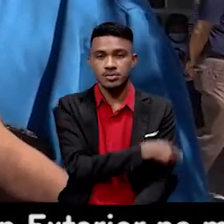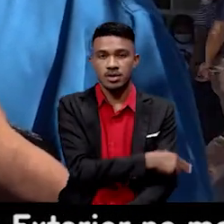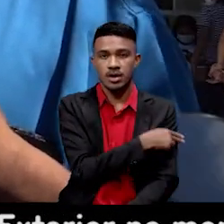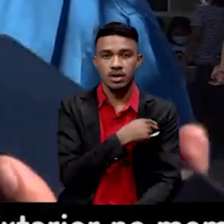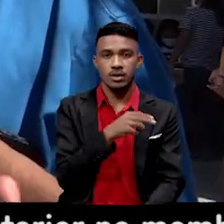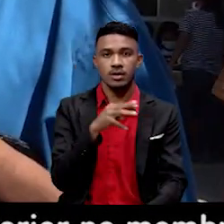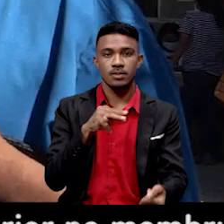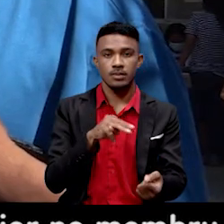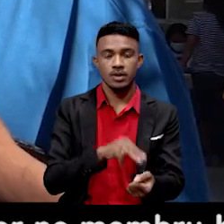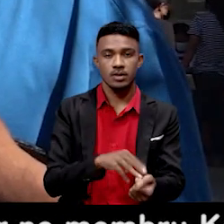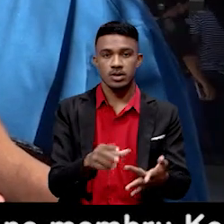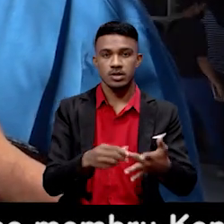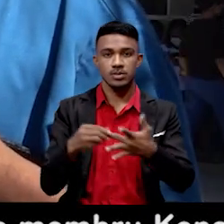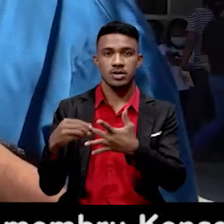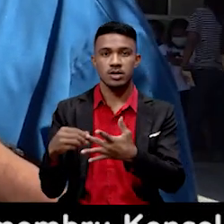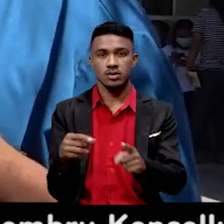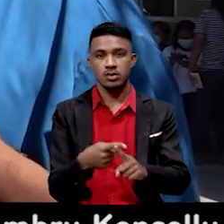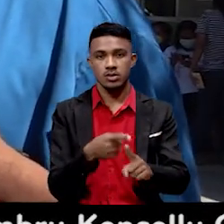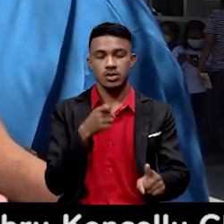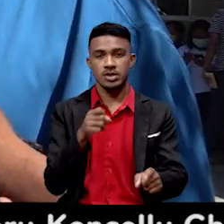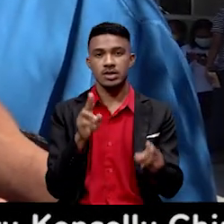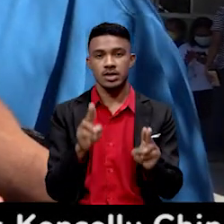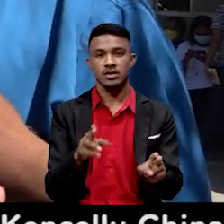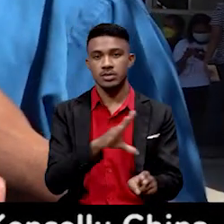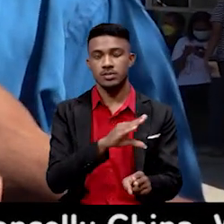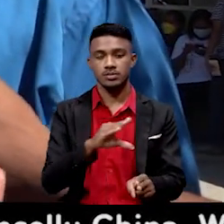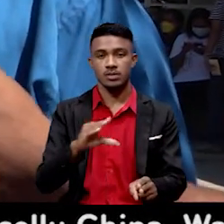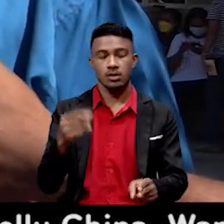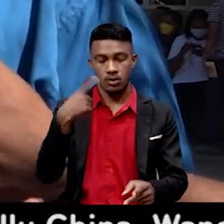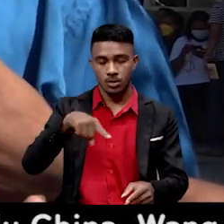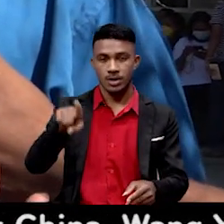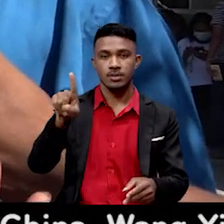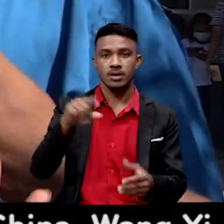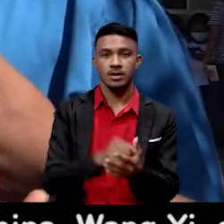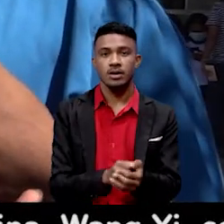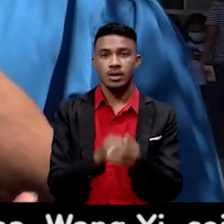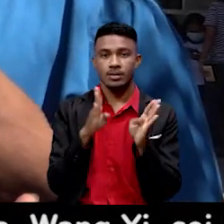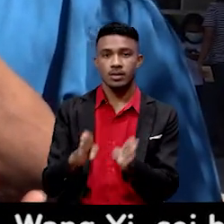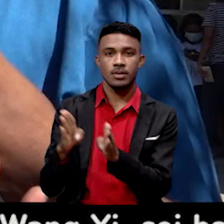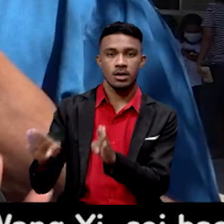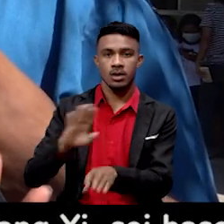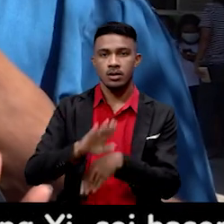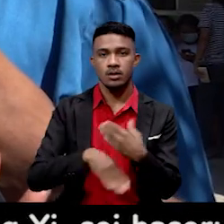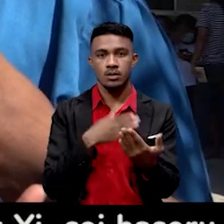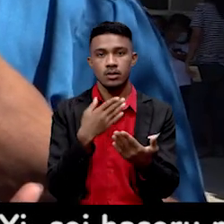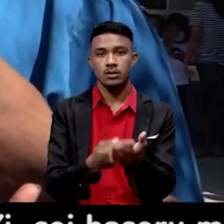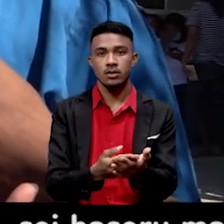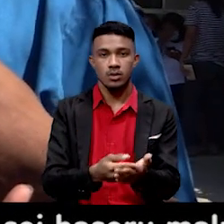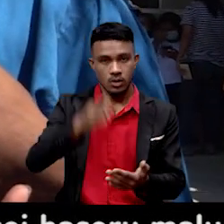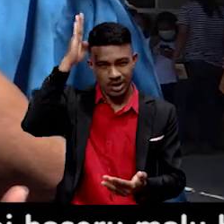médico especialista os ICU ho cardiologia makba to ba na vai preparate ho tamam condição la dia grafat